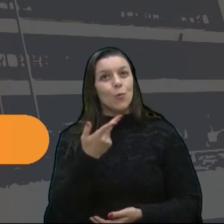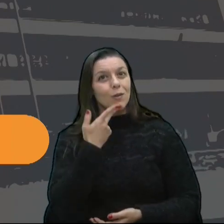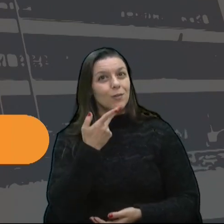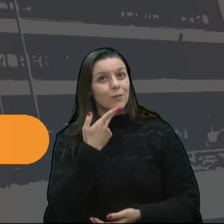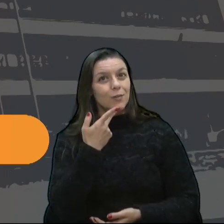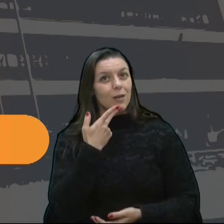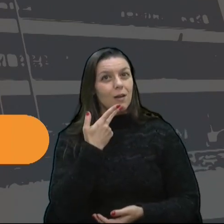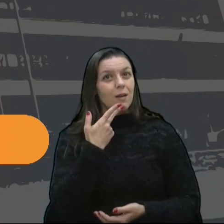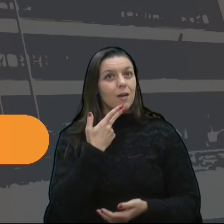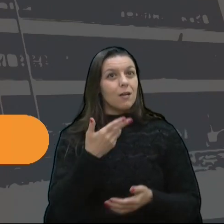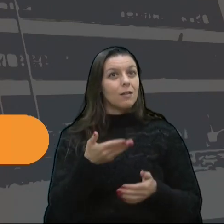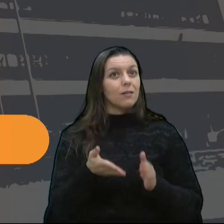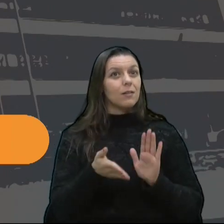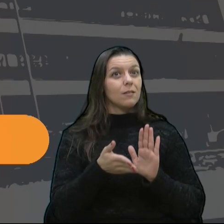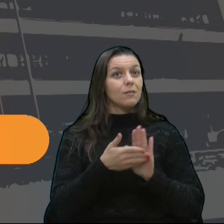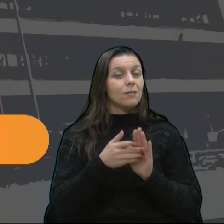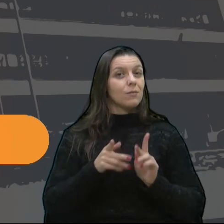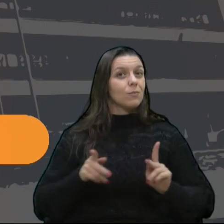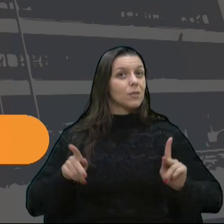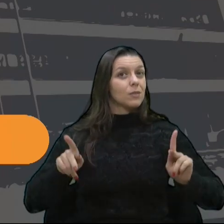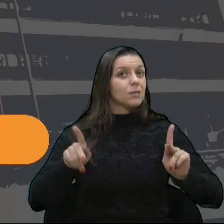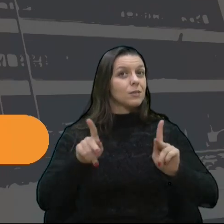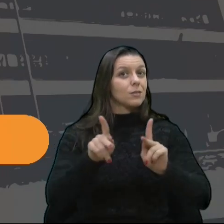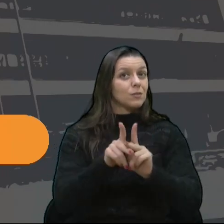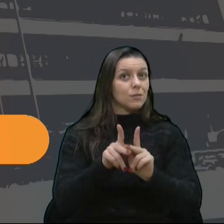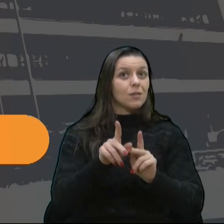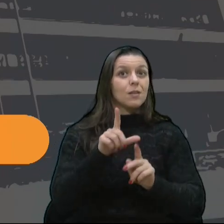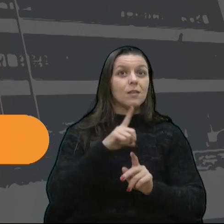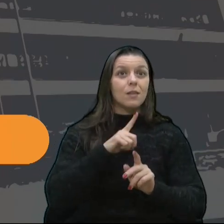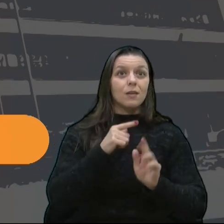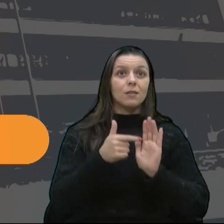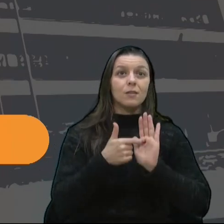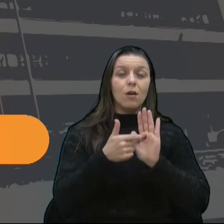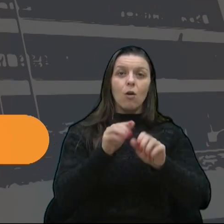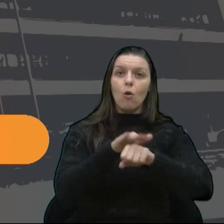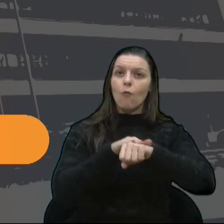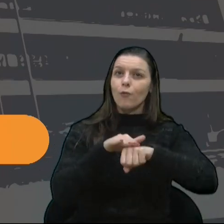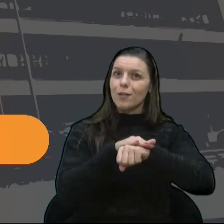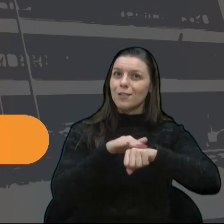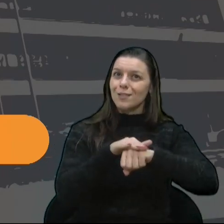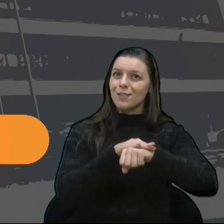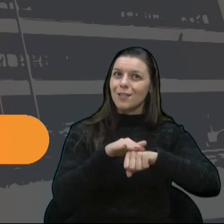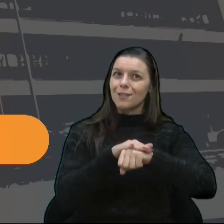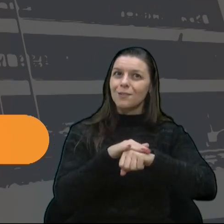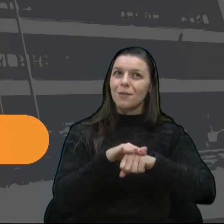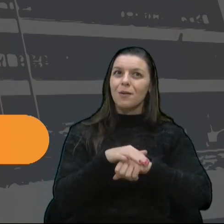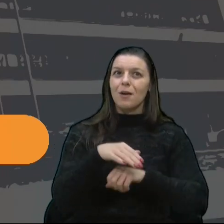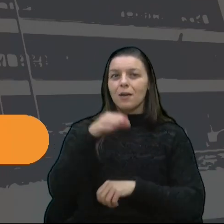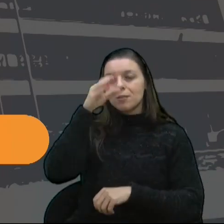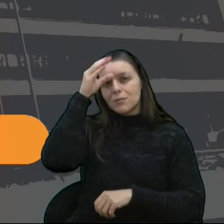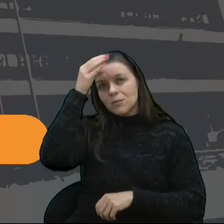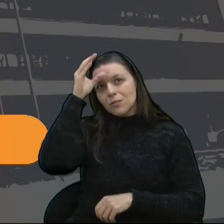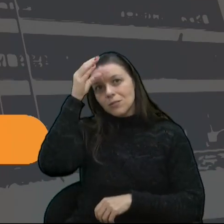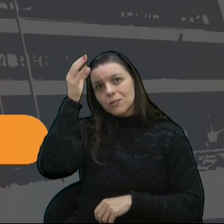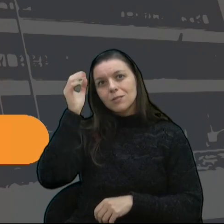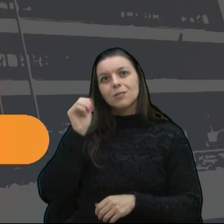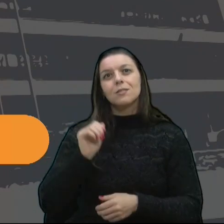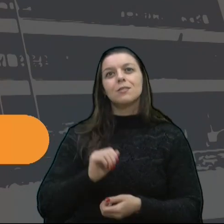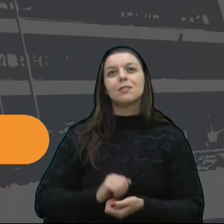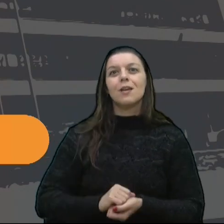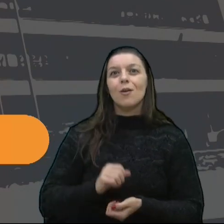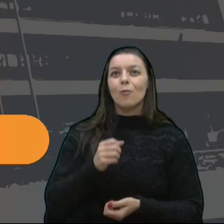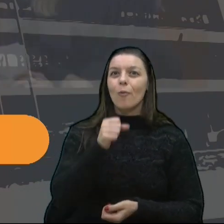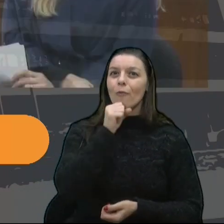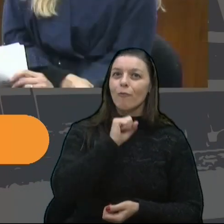esses públicos que a gente tem que atingir, na verdade a gente está conversando com a nossa tia, com a nossa